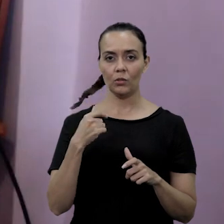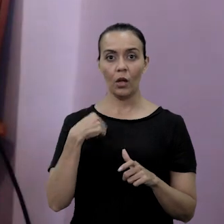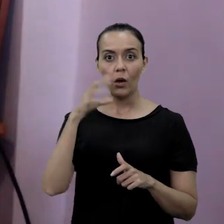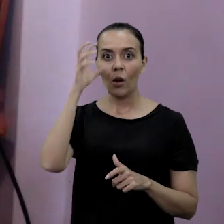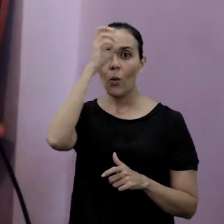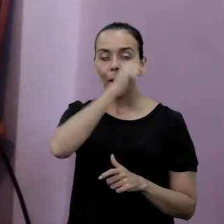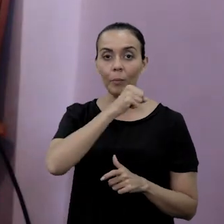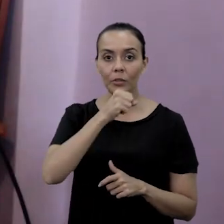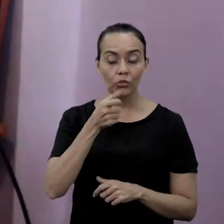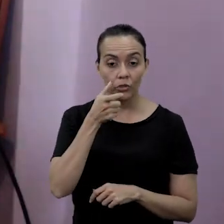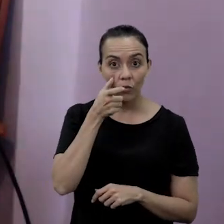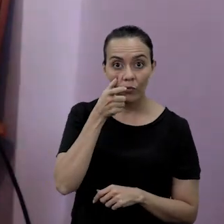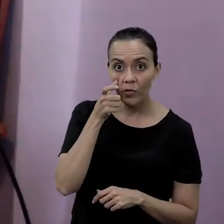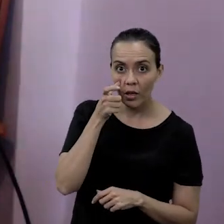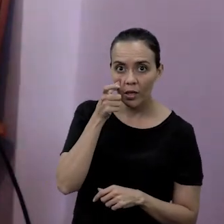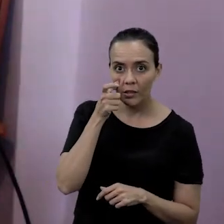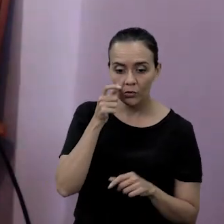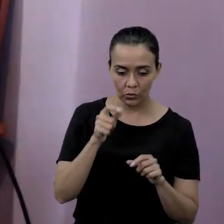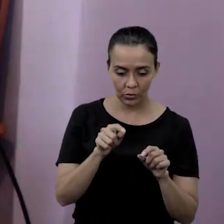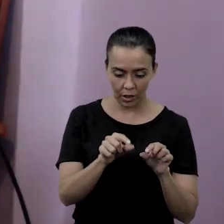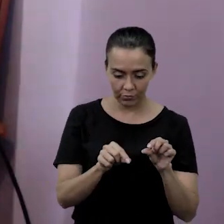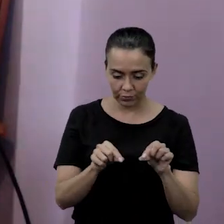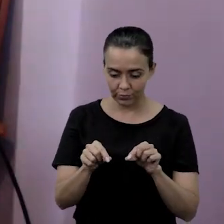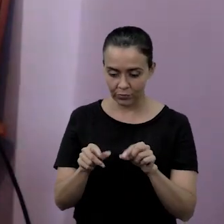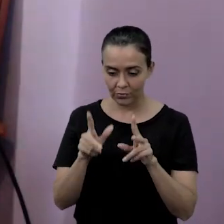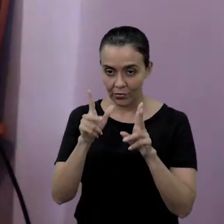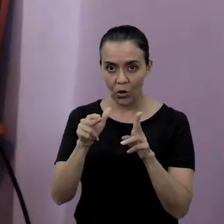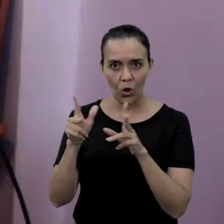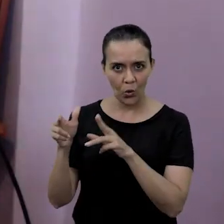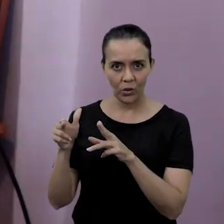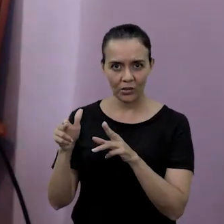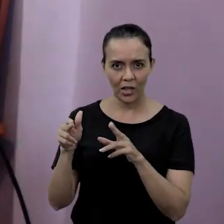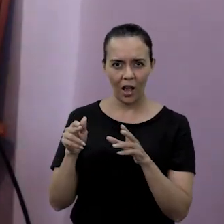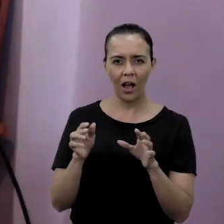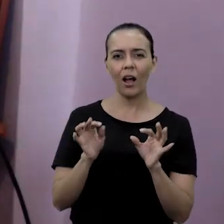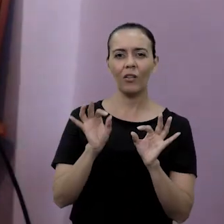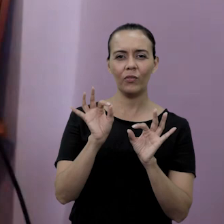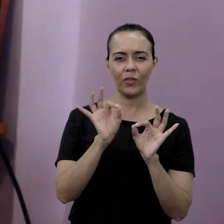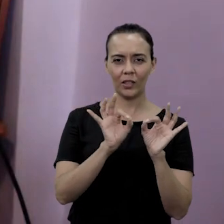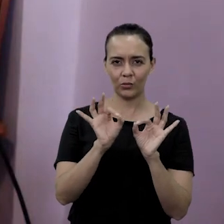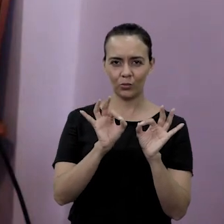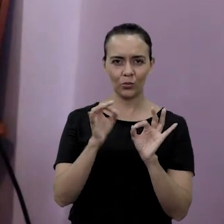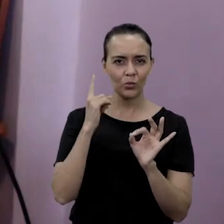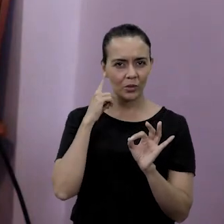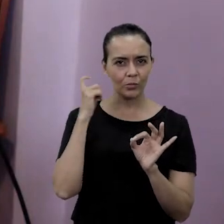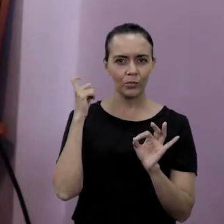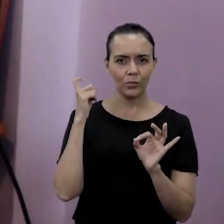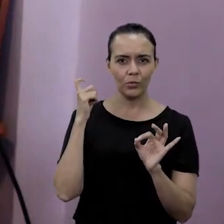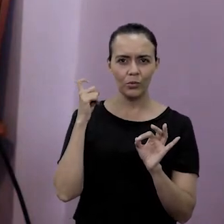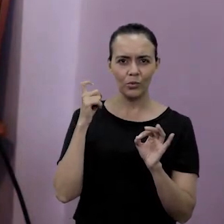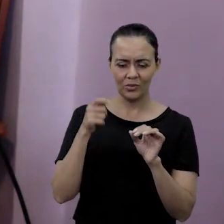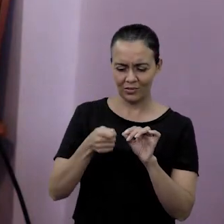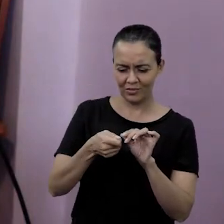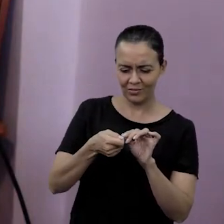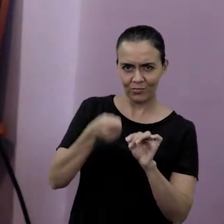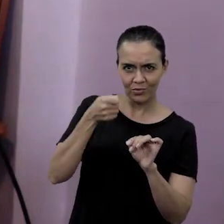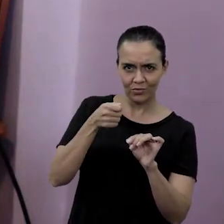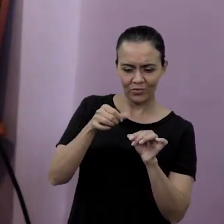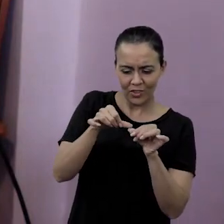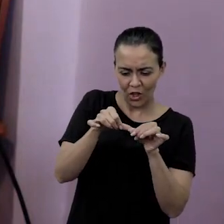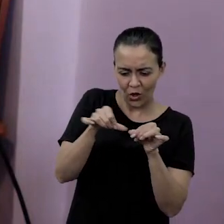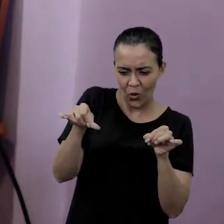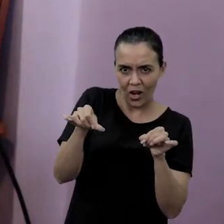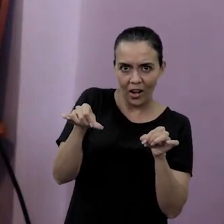e aprendi vendo a turma editando. Na época eles cortavam uma fita assim com gilete